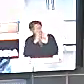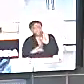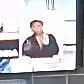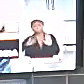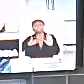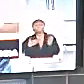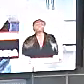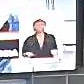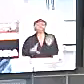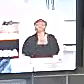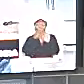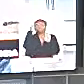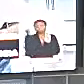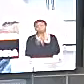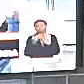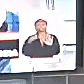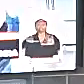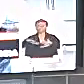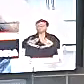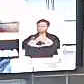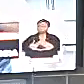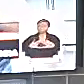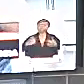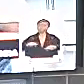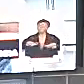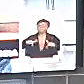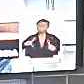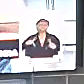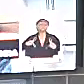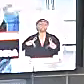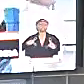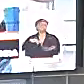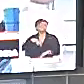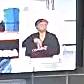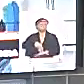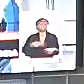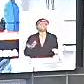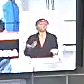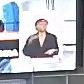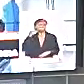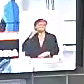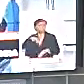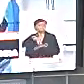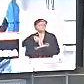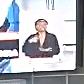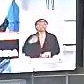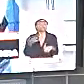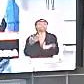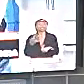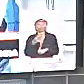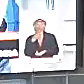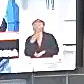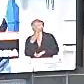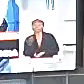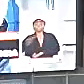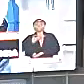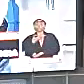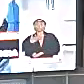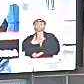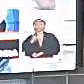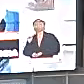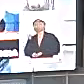posição que todosos depos tomem uma posi eu quero conhecer eu quero visitar o meu amigo meu companheiro que está do lado de lá